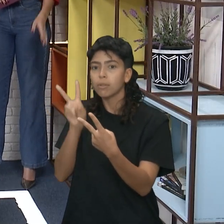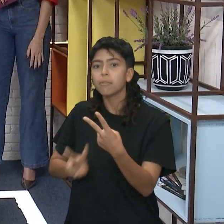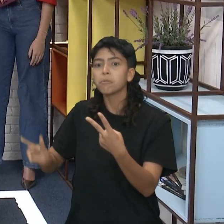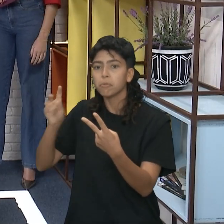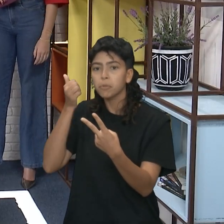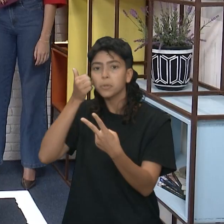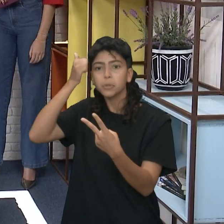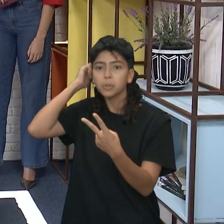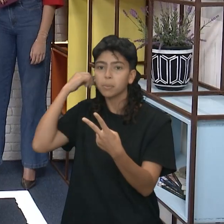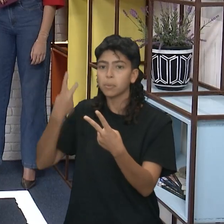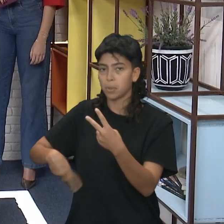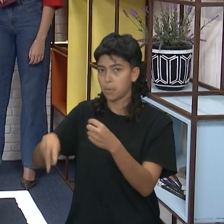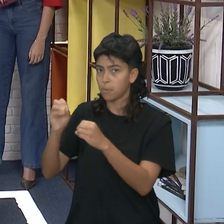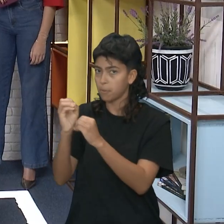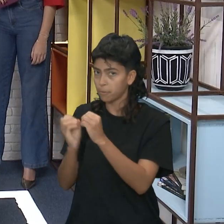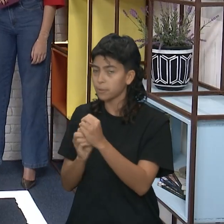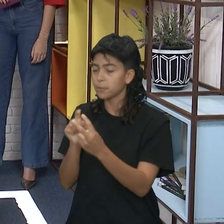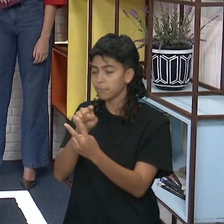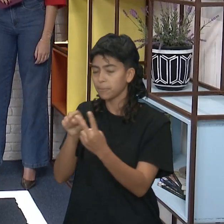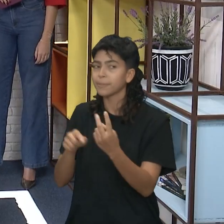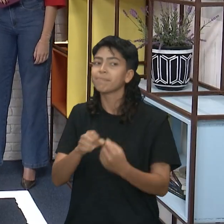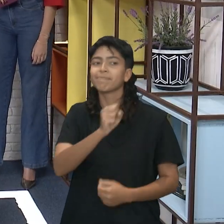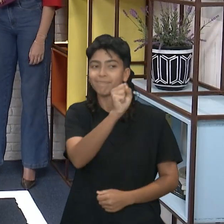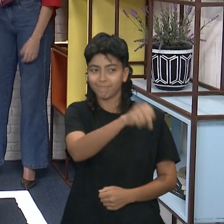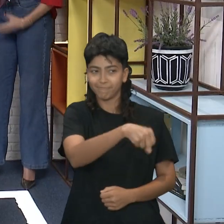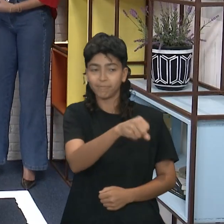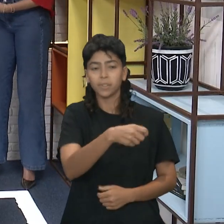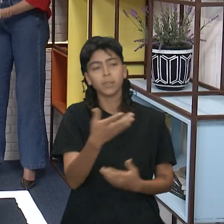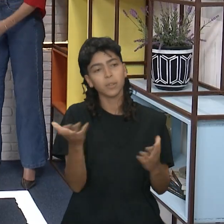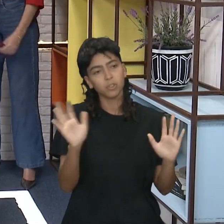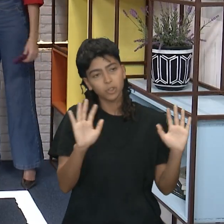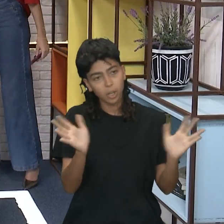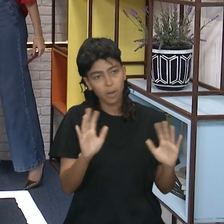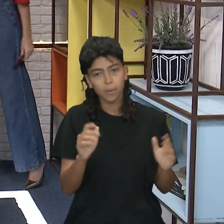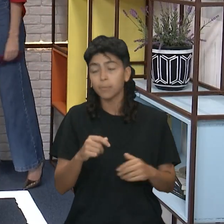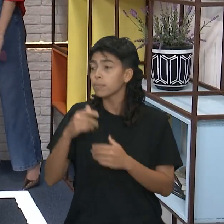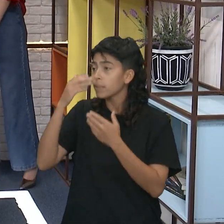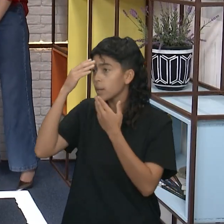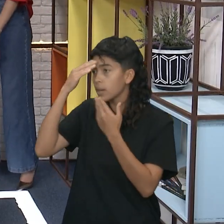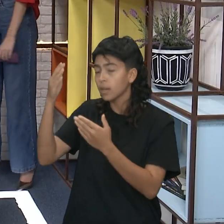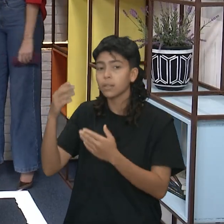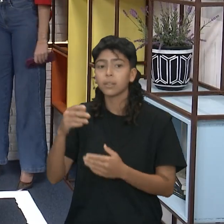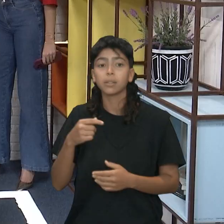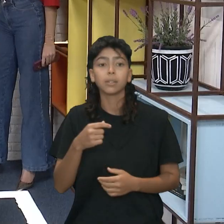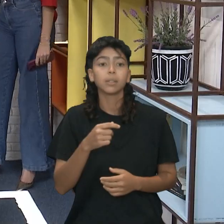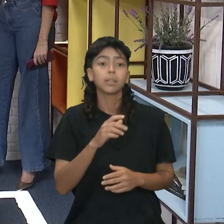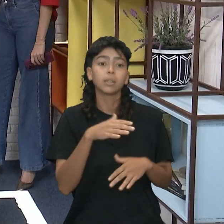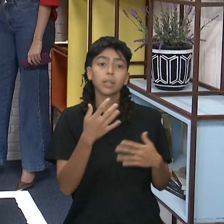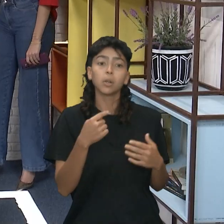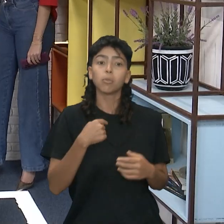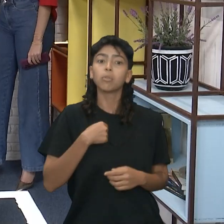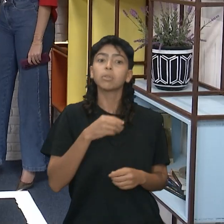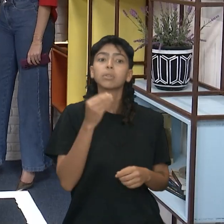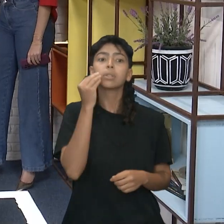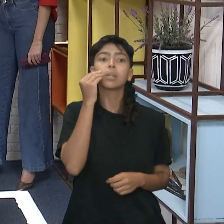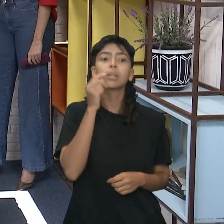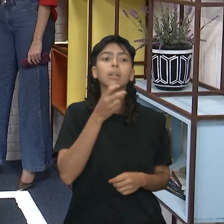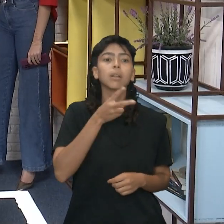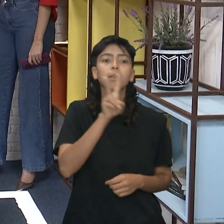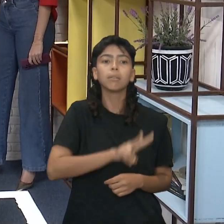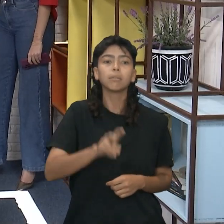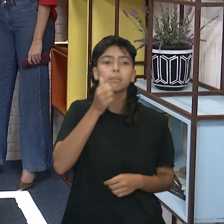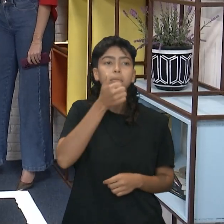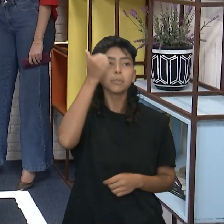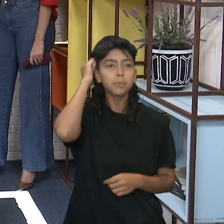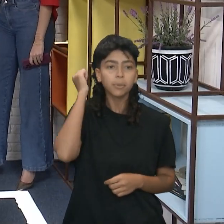aqui também. Exatamente. Eu já vou me despedindo então, Isabela. Muito obrigada, Matheus. Eu vou lá ver essa questão do vestibular, já vou pegar umas informações